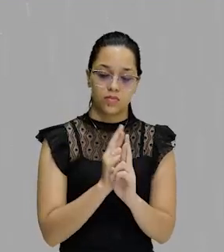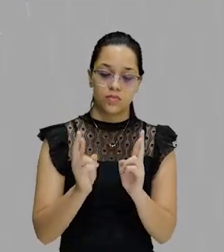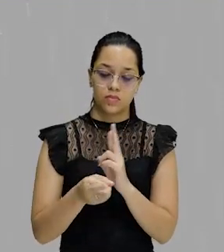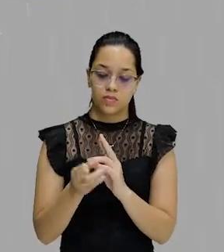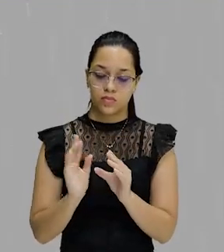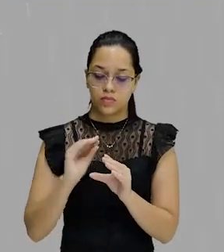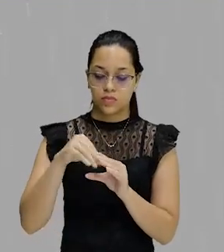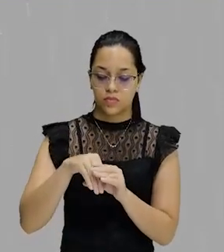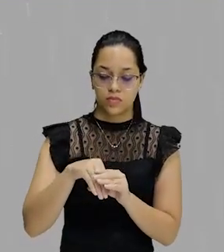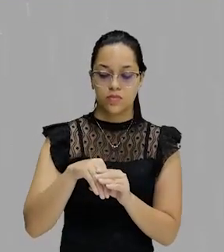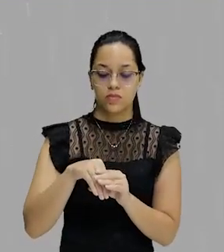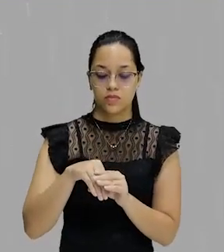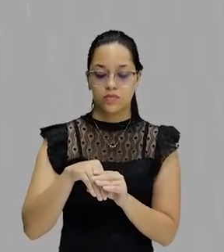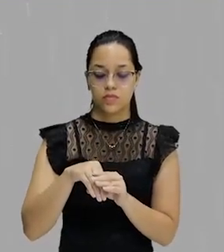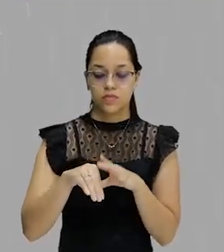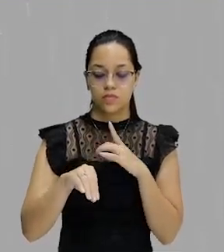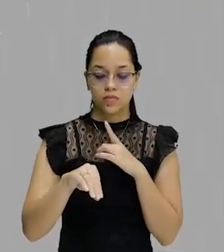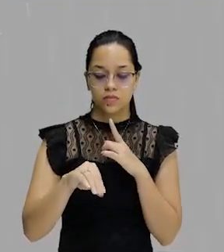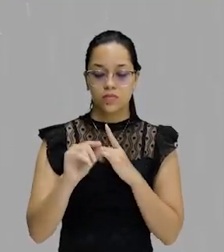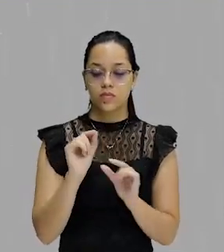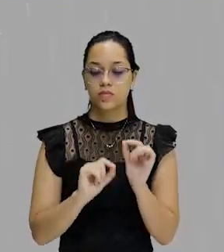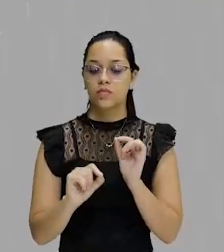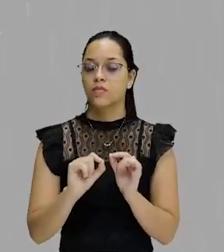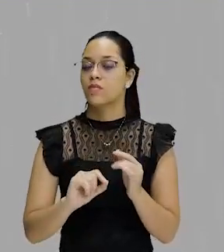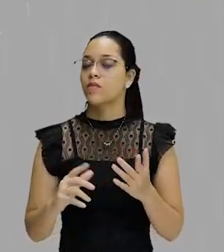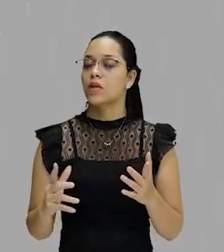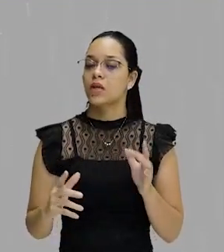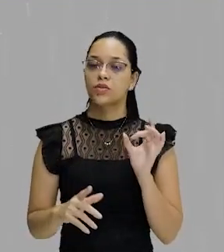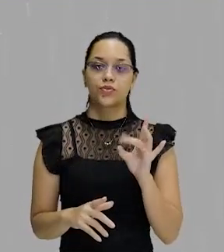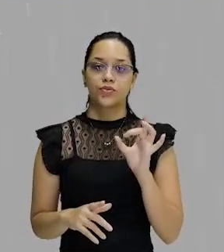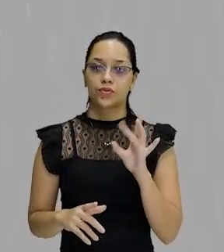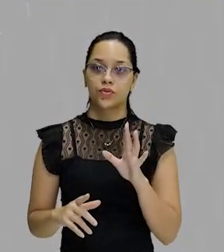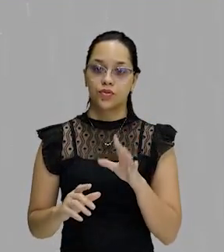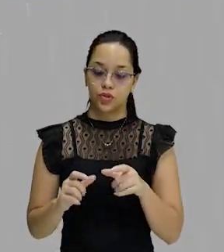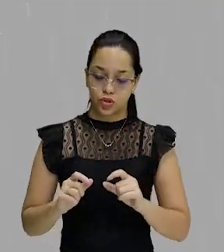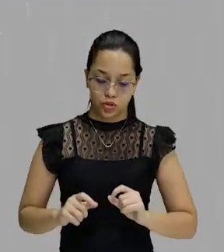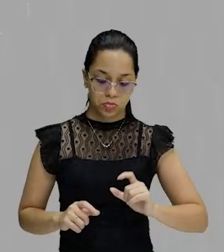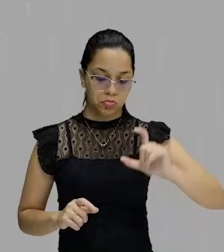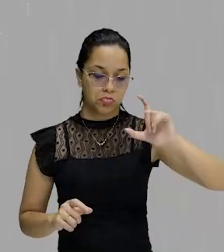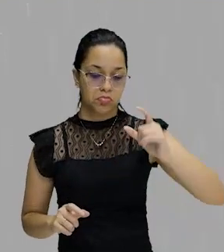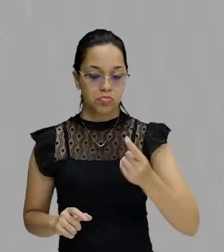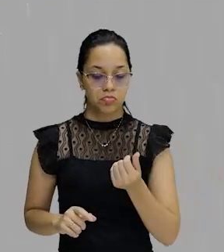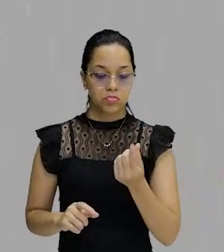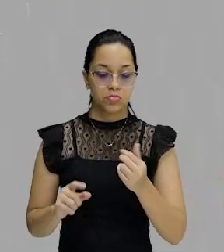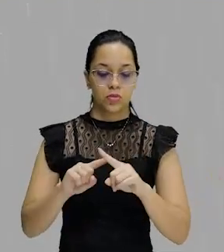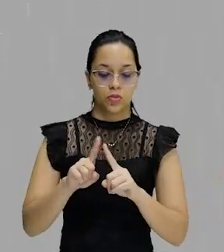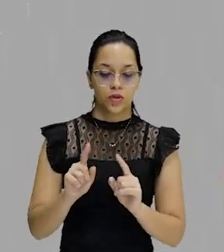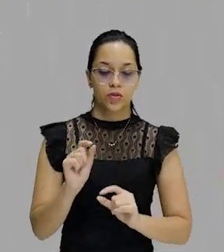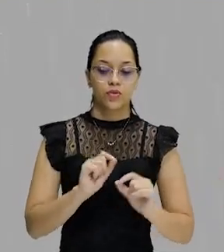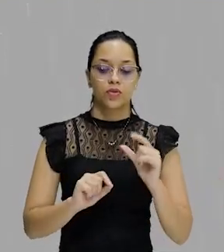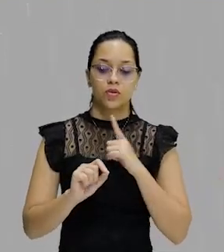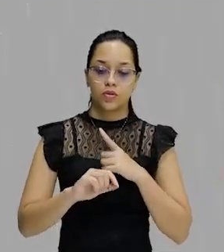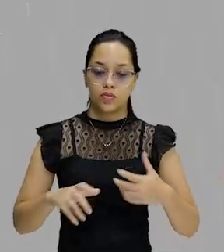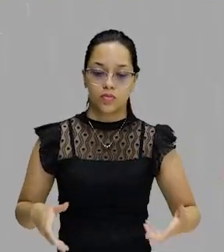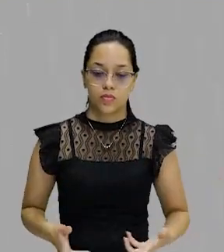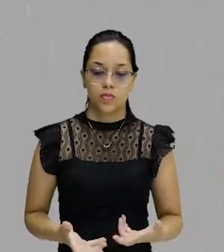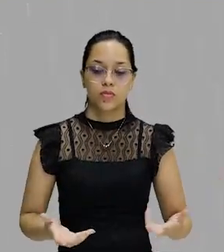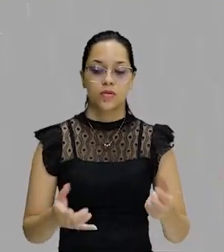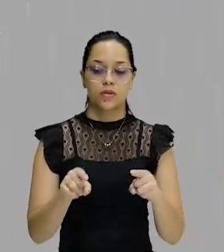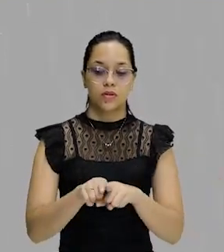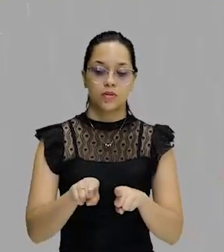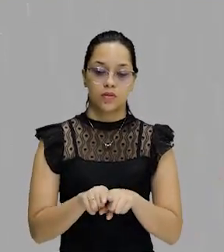parte do Renascimento, que faz parte como uma forma não só de acumulação, mas como uma forma de promover também